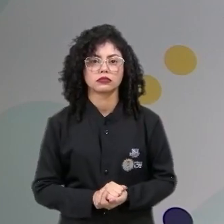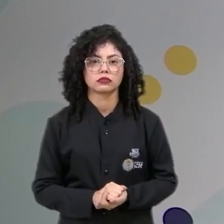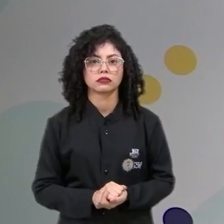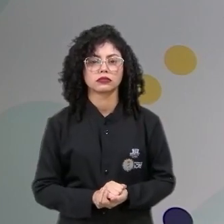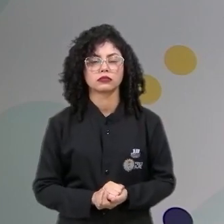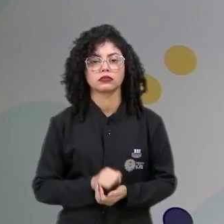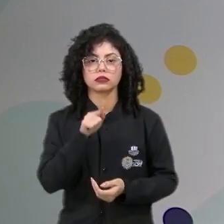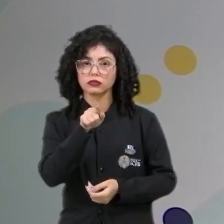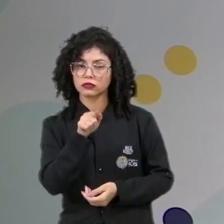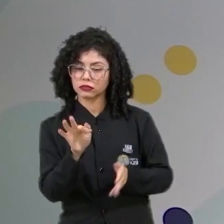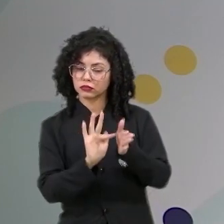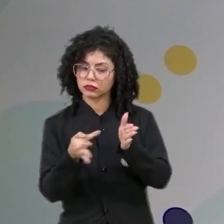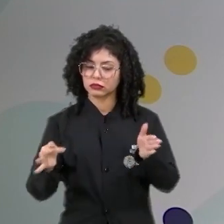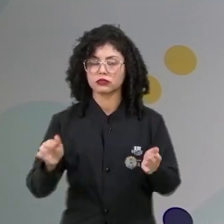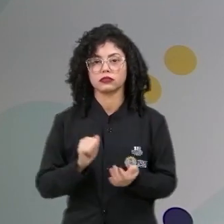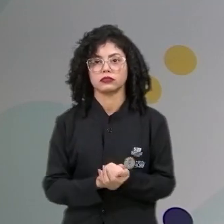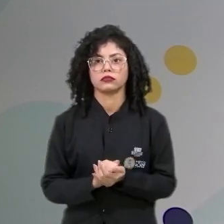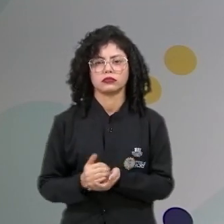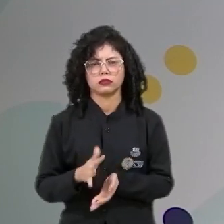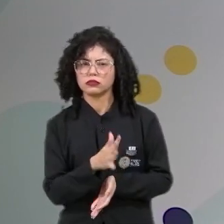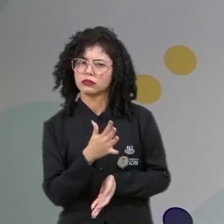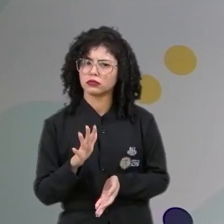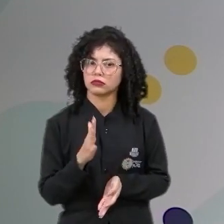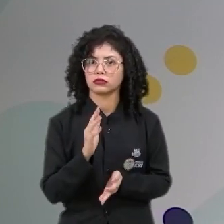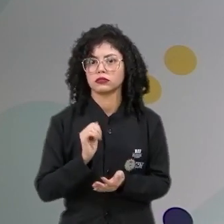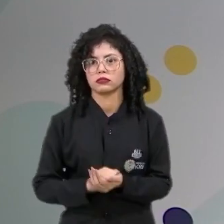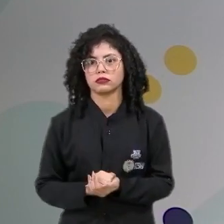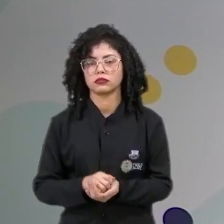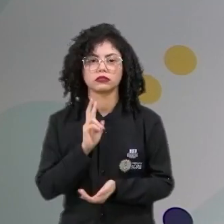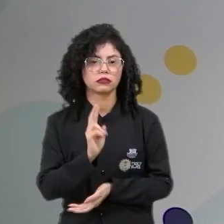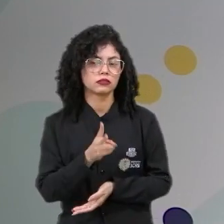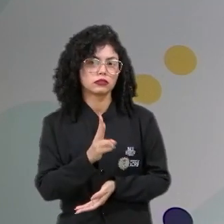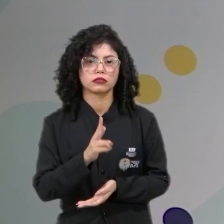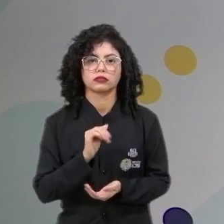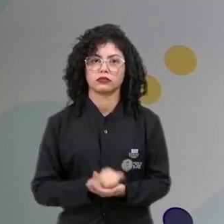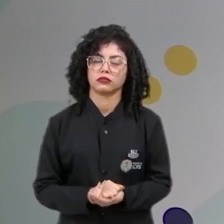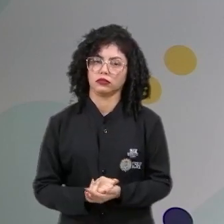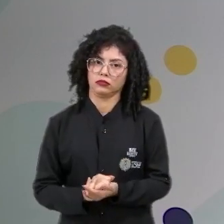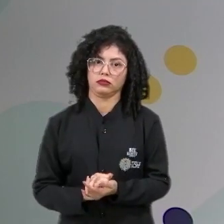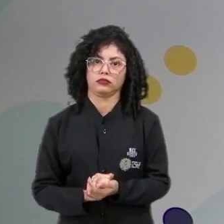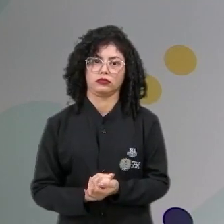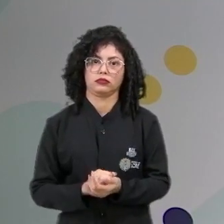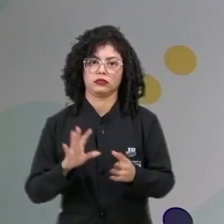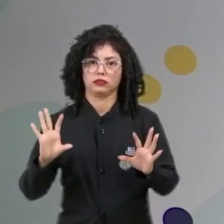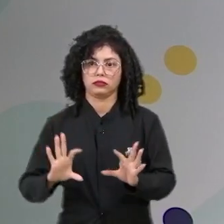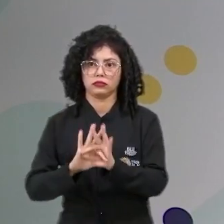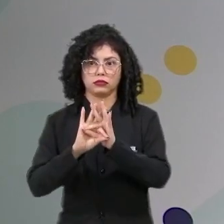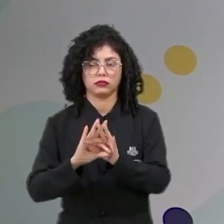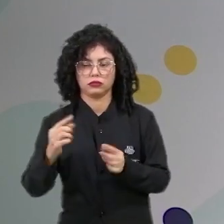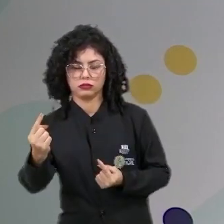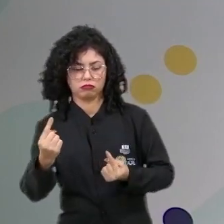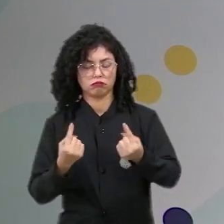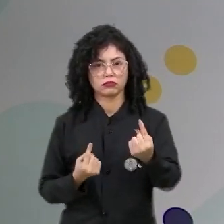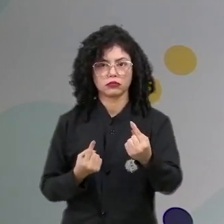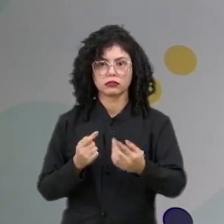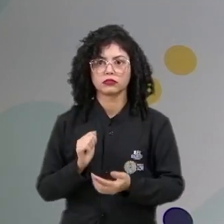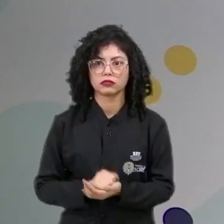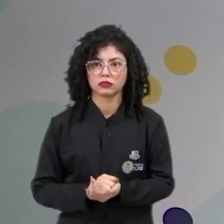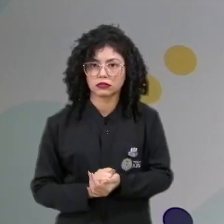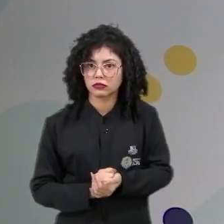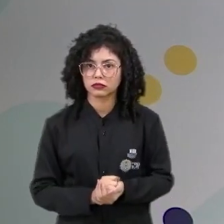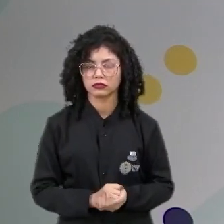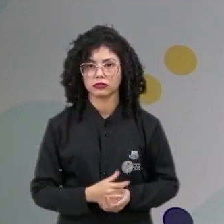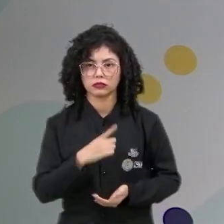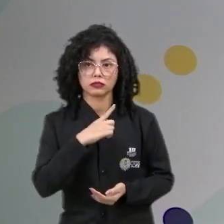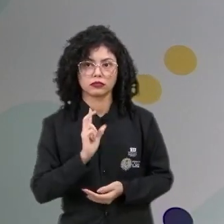E esse funcionamento é quase que sempre similar um ao outro, tá? Mas vamos adiante.